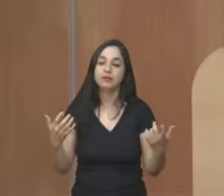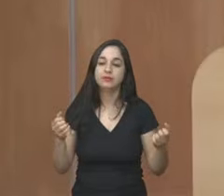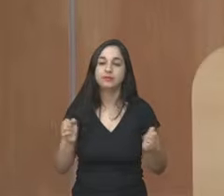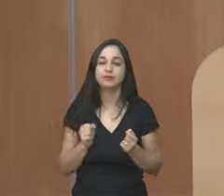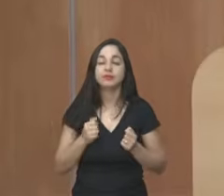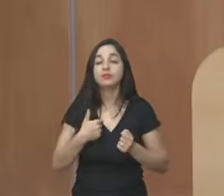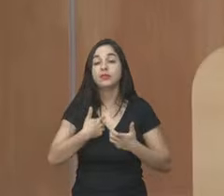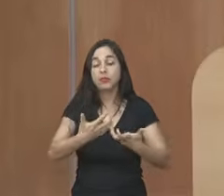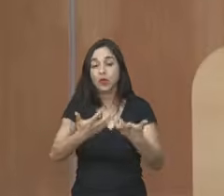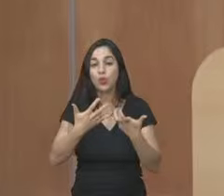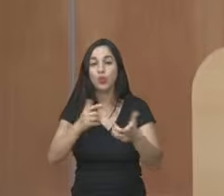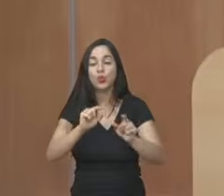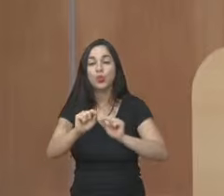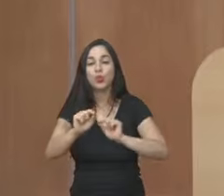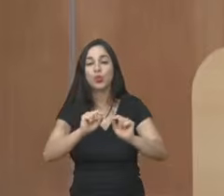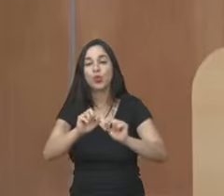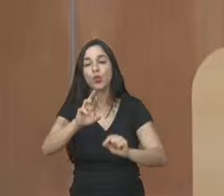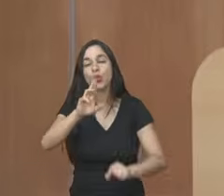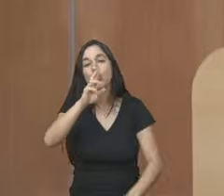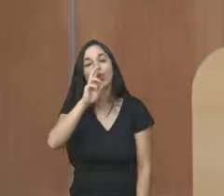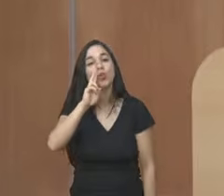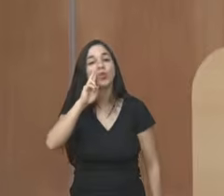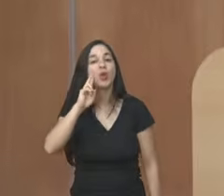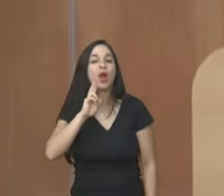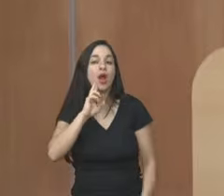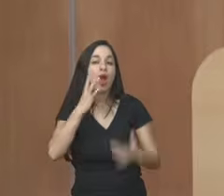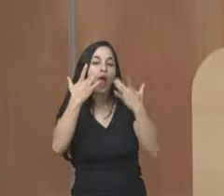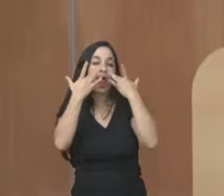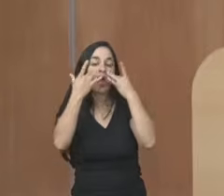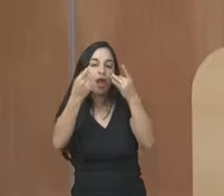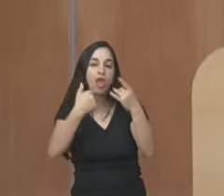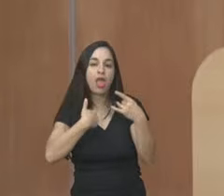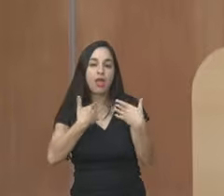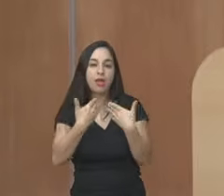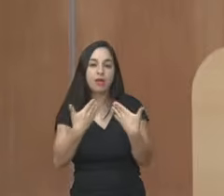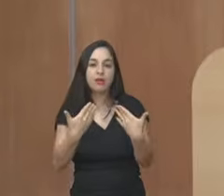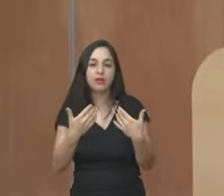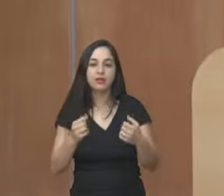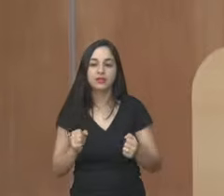quero dar, Rogério Timóteo, presta atenção aqui no vereador, Rogério,